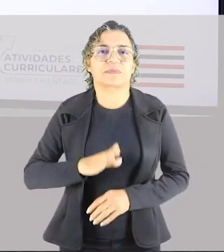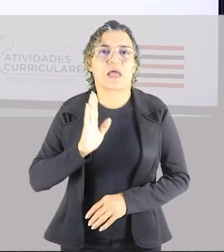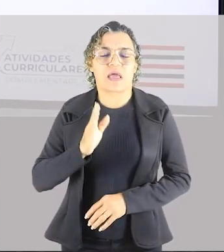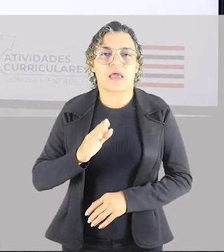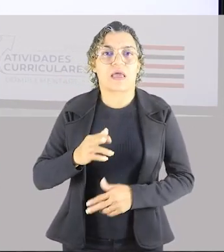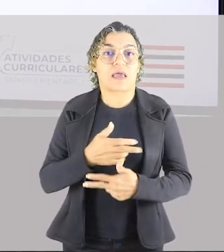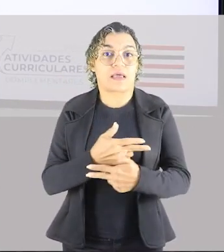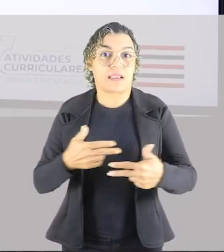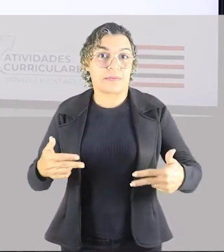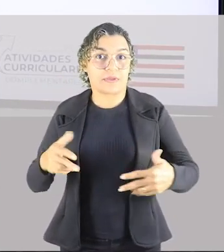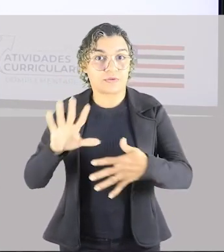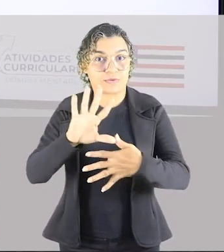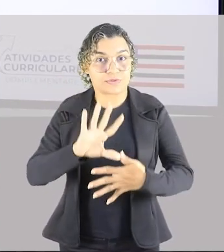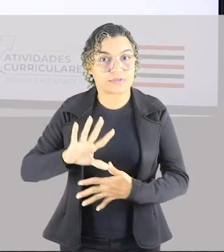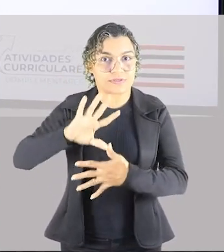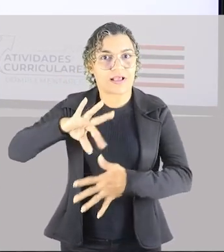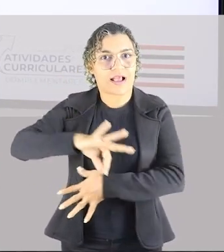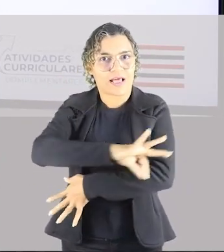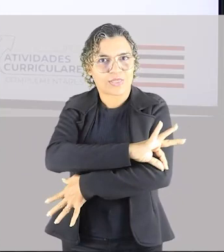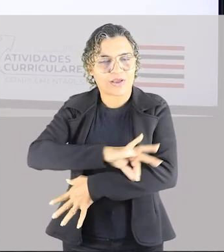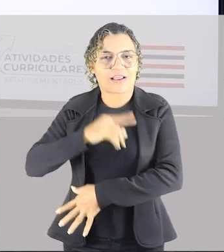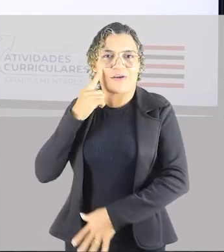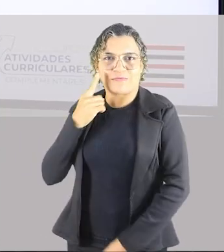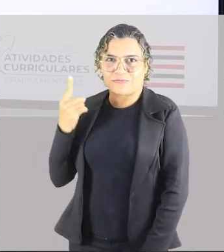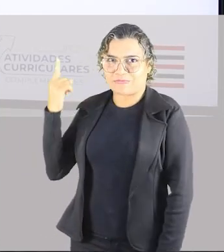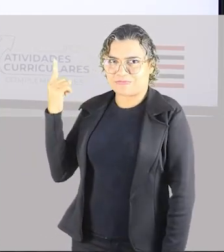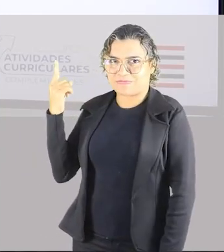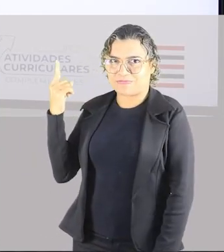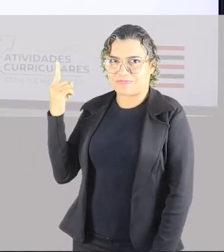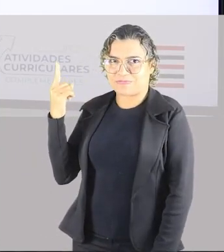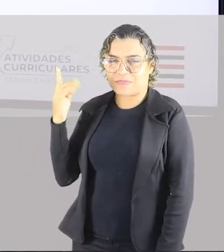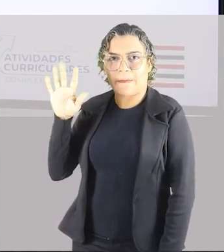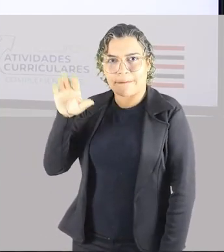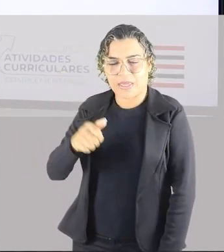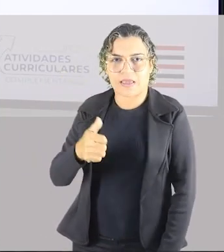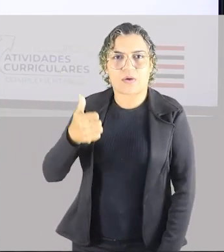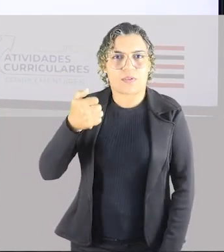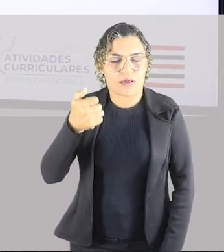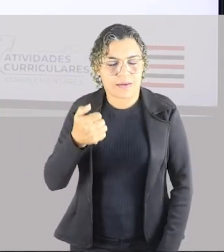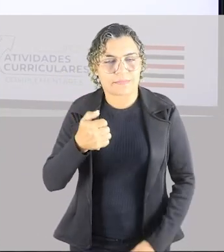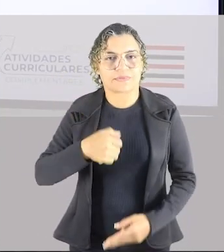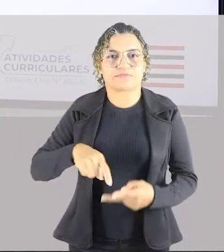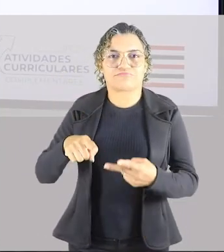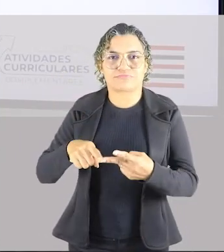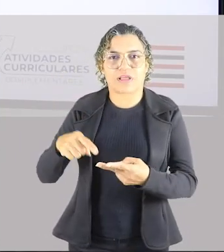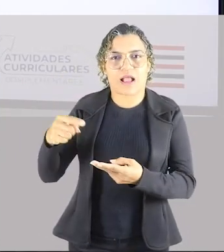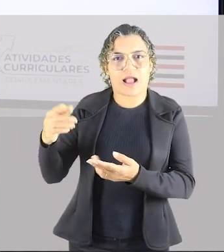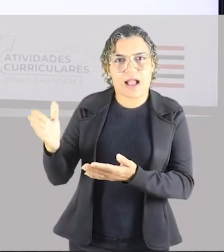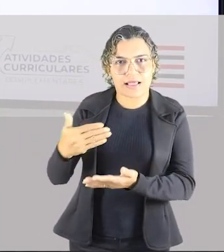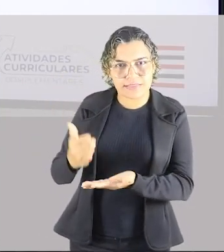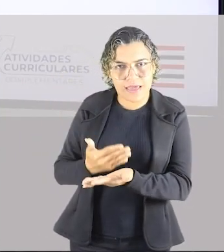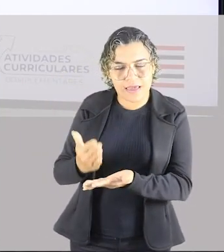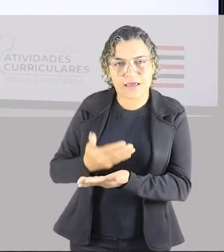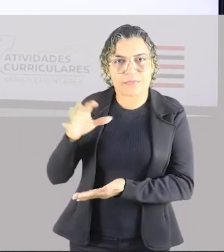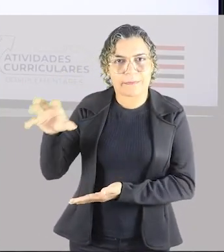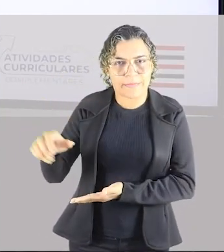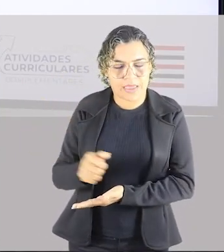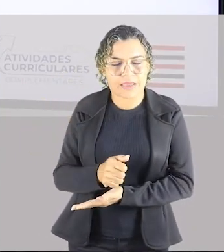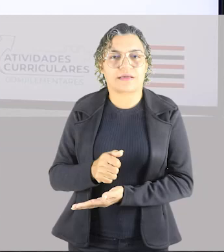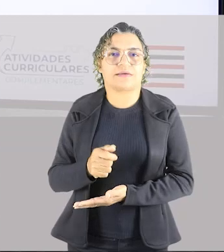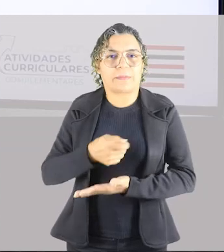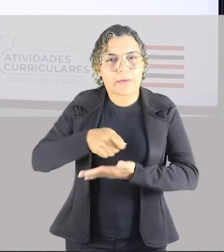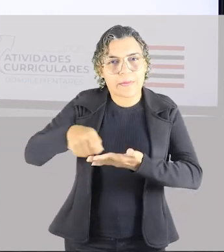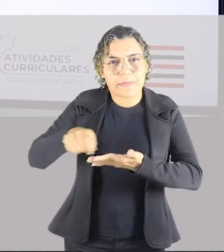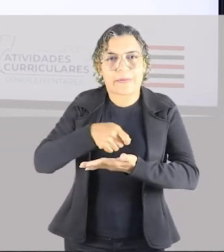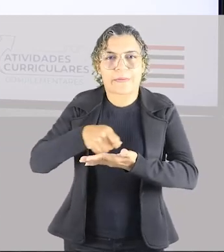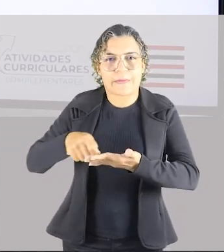são os elementos cartográficos. Então, pega aí, pega teu lápis, pega teu caderno, pega tua caneta, vamos aí